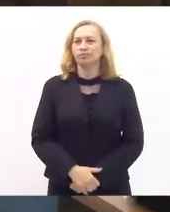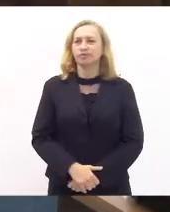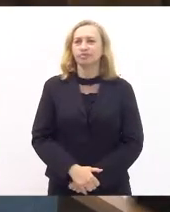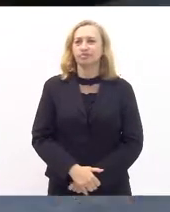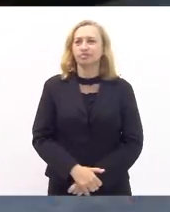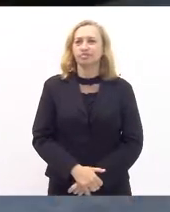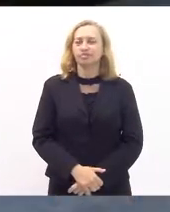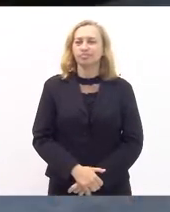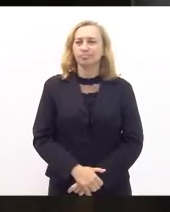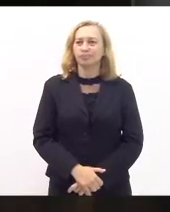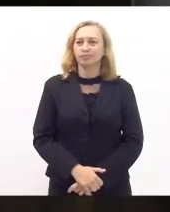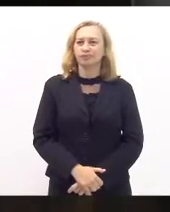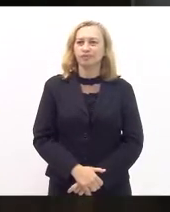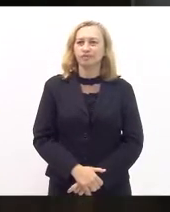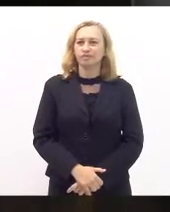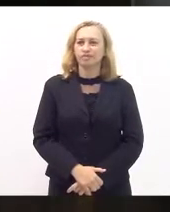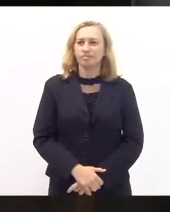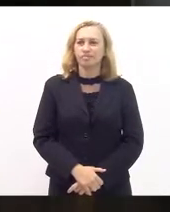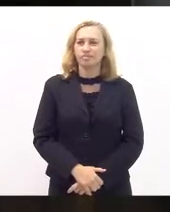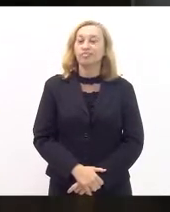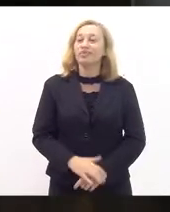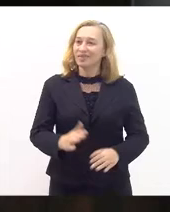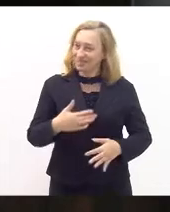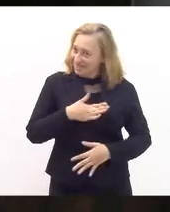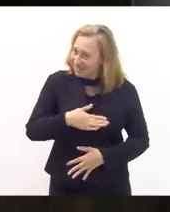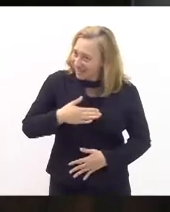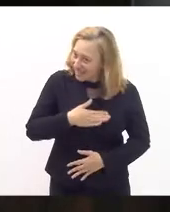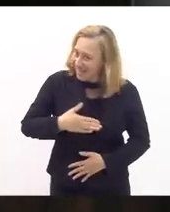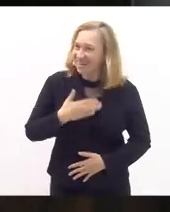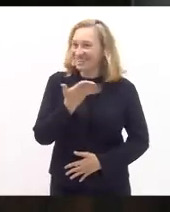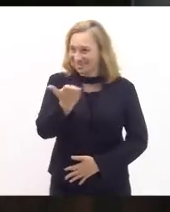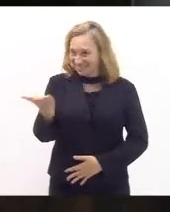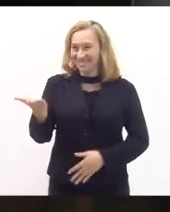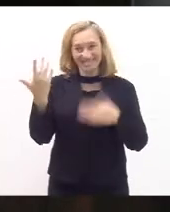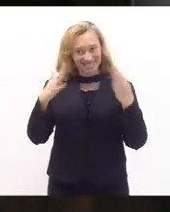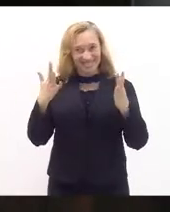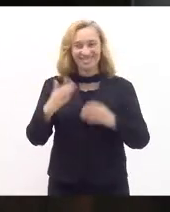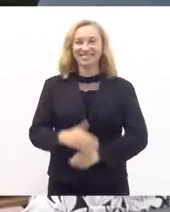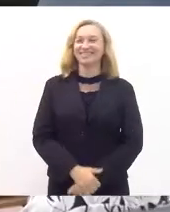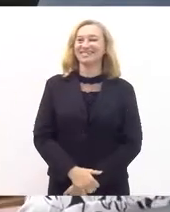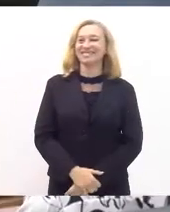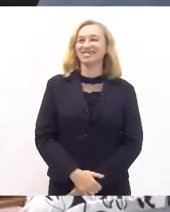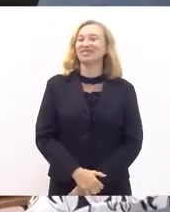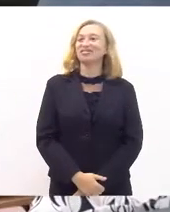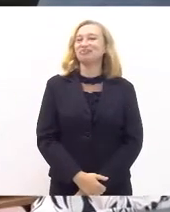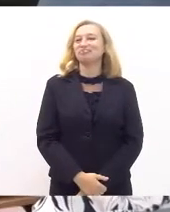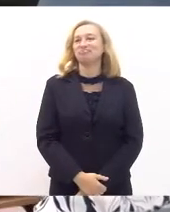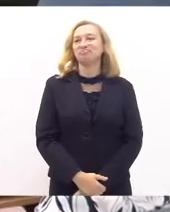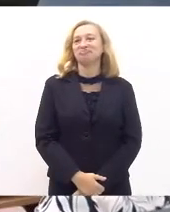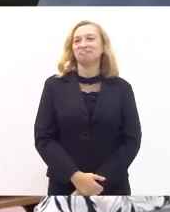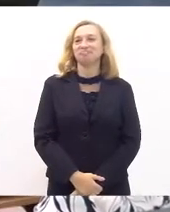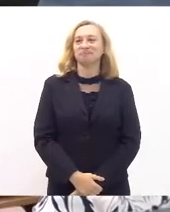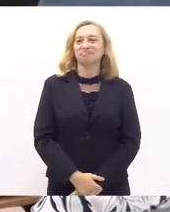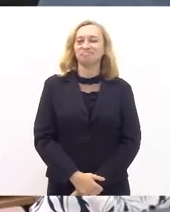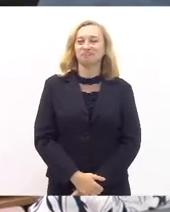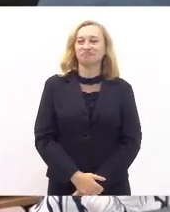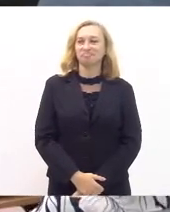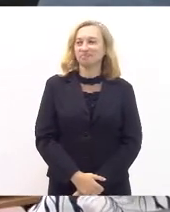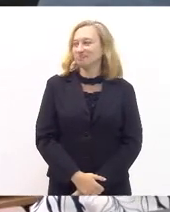Saudações vascaína. Agora eu gostei. A esposa não quer ficar.